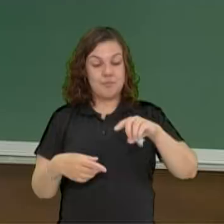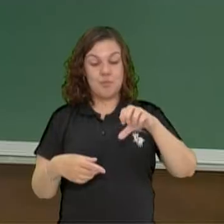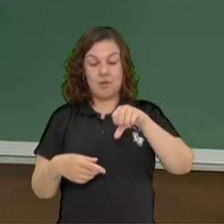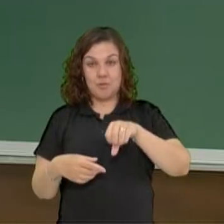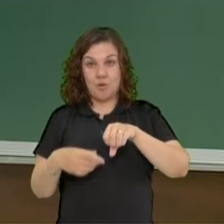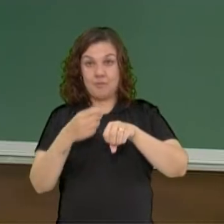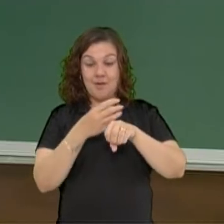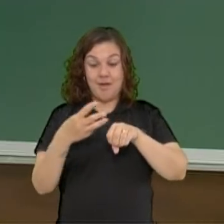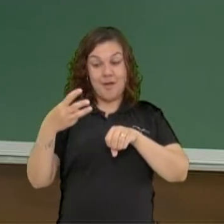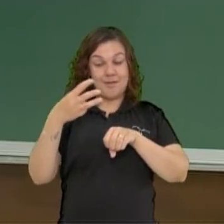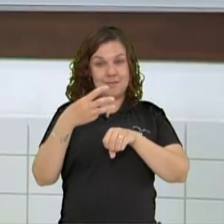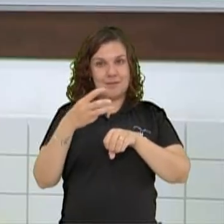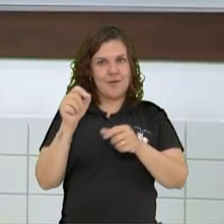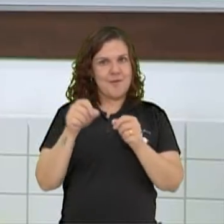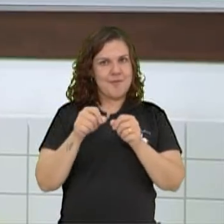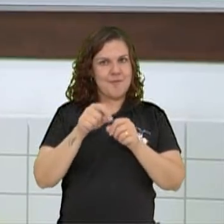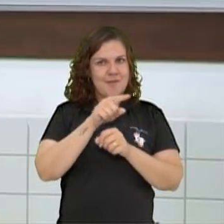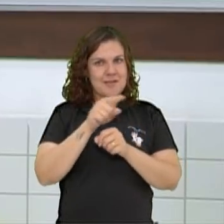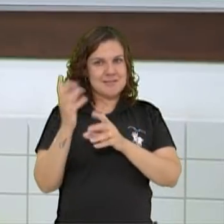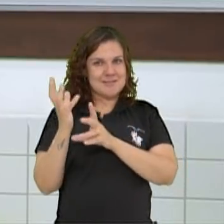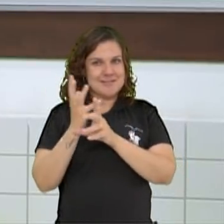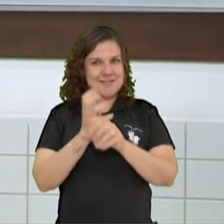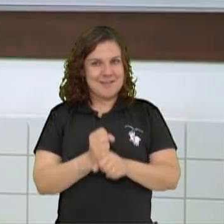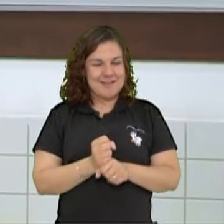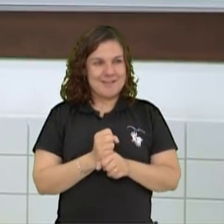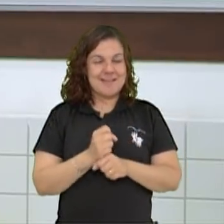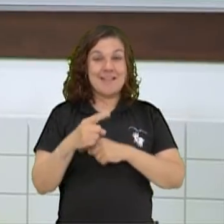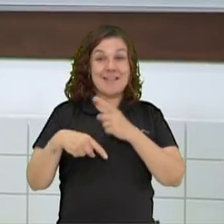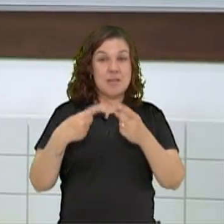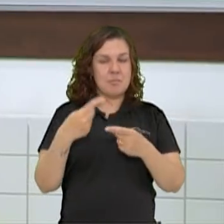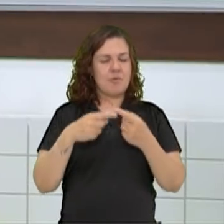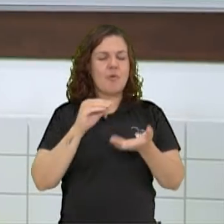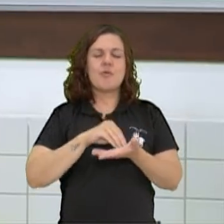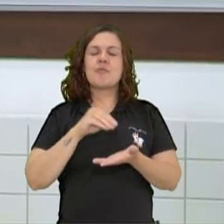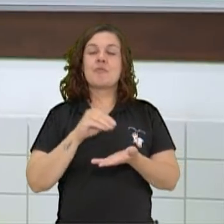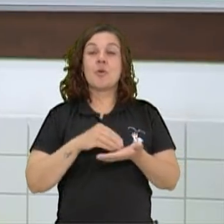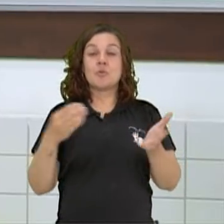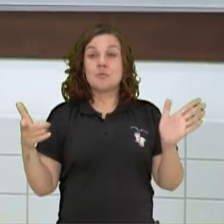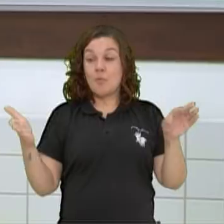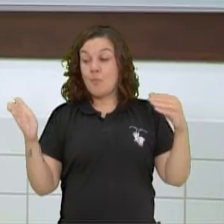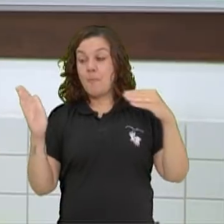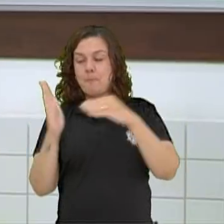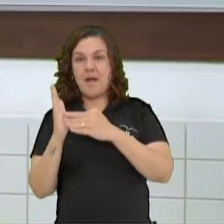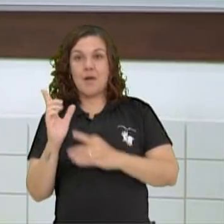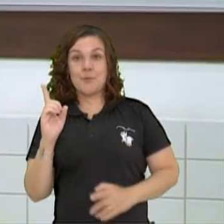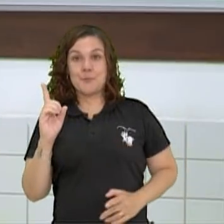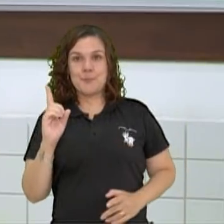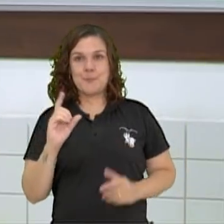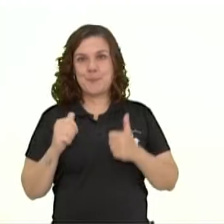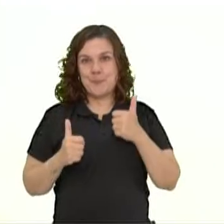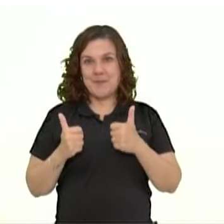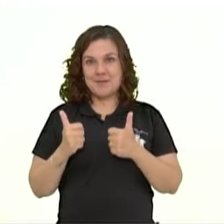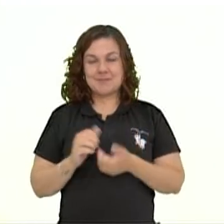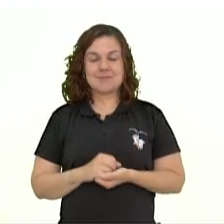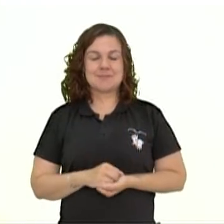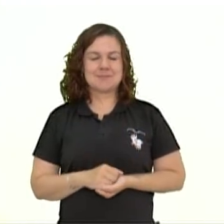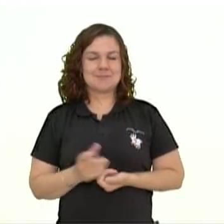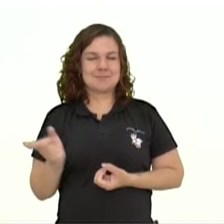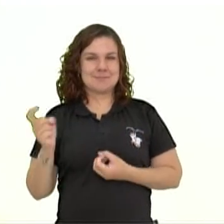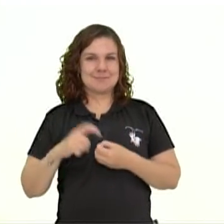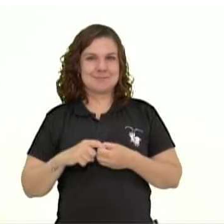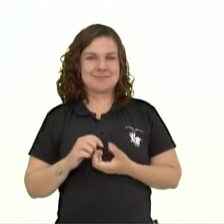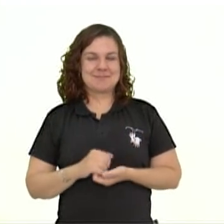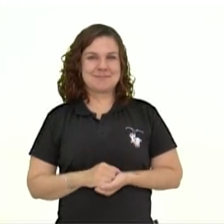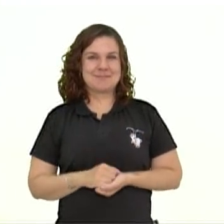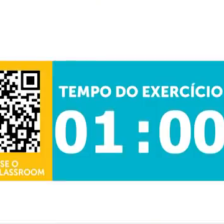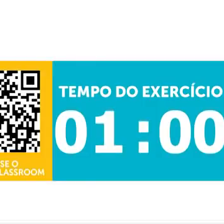cubo também, tá bom? Faça esse cálculo, tá bom? E depois veja quanto que falta para chegar lá no 1, tá bom? Beleza? Até mais!